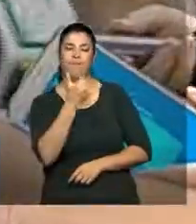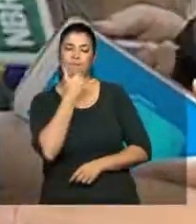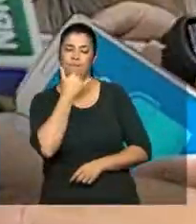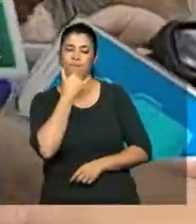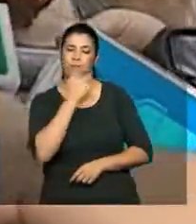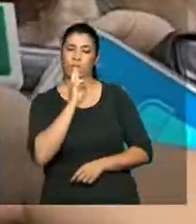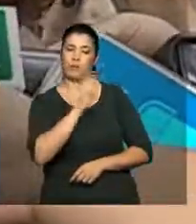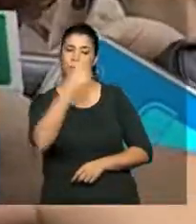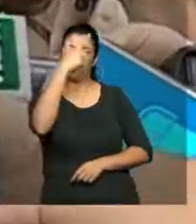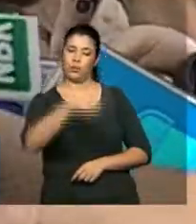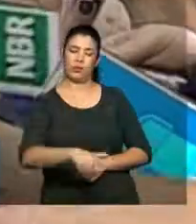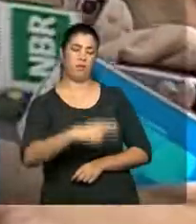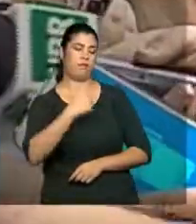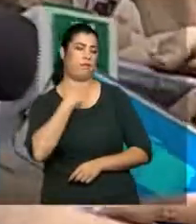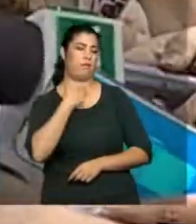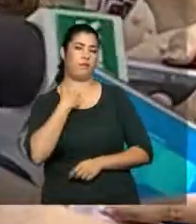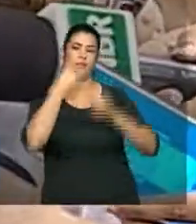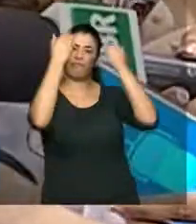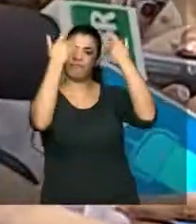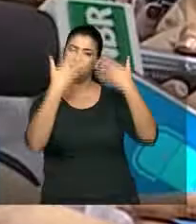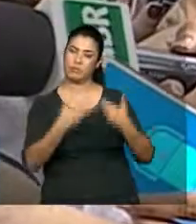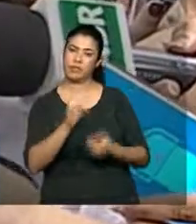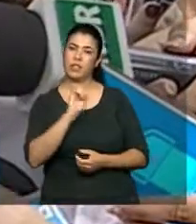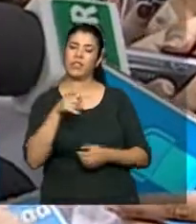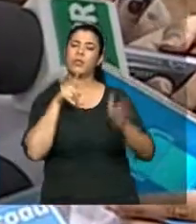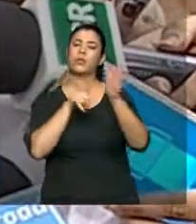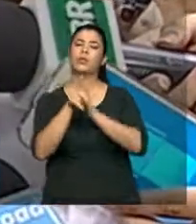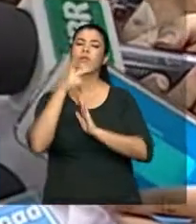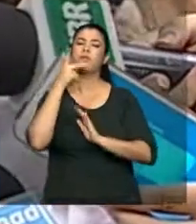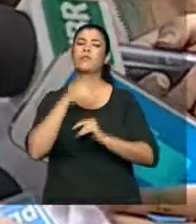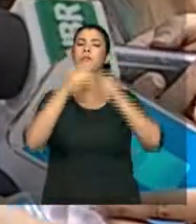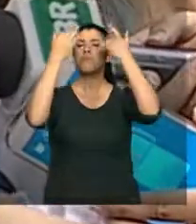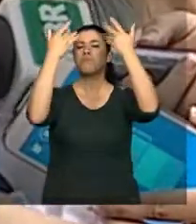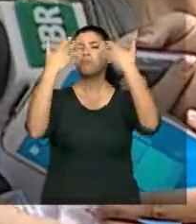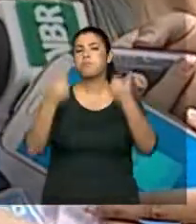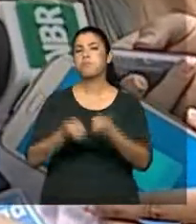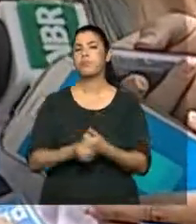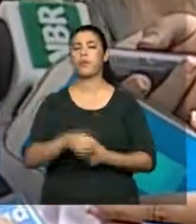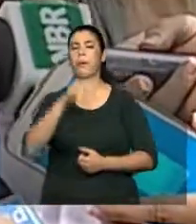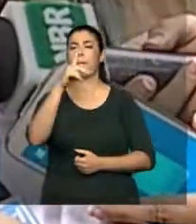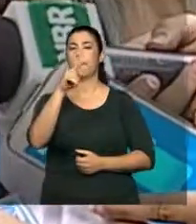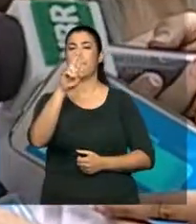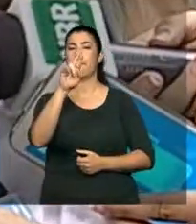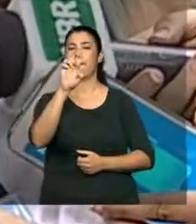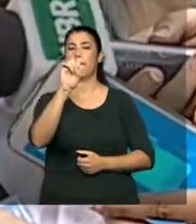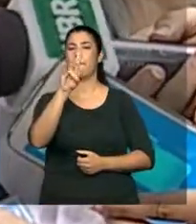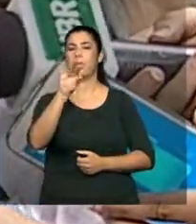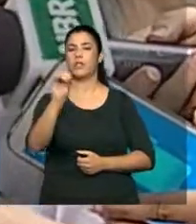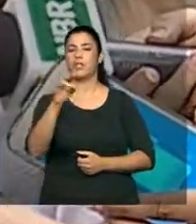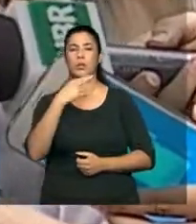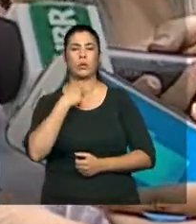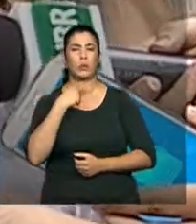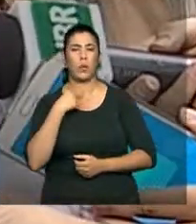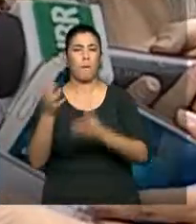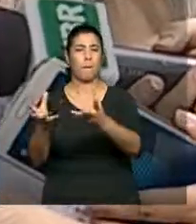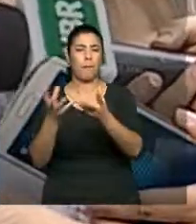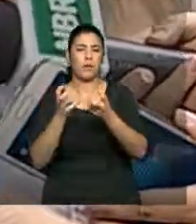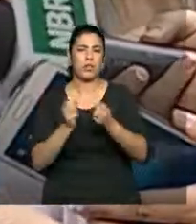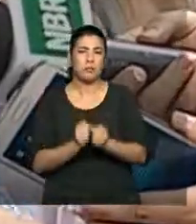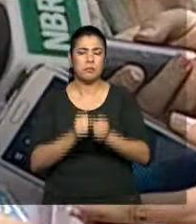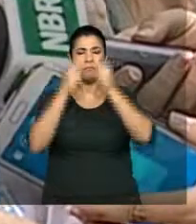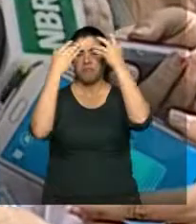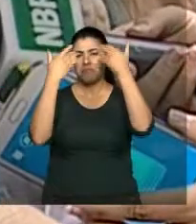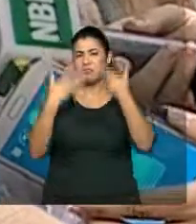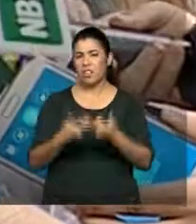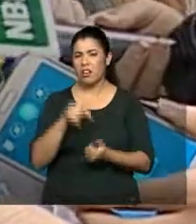responder sobre Pizzolatto. E sobre essa situação dos presídios no Brasil? A justificativa é que não teria condições de recebê-lo. A situação hoje é uma situação